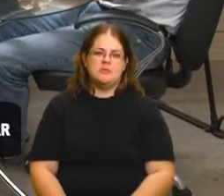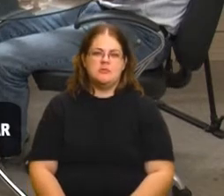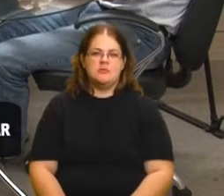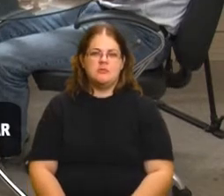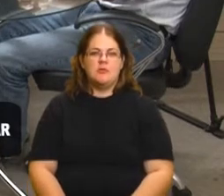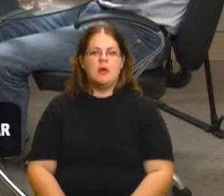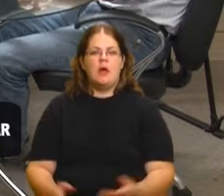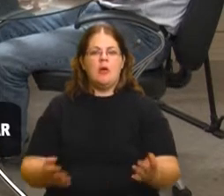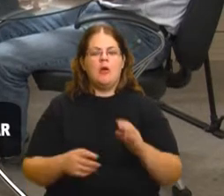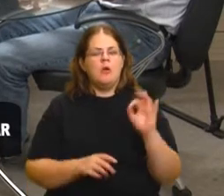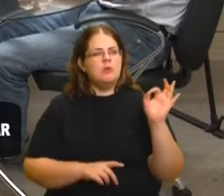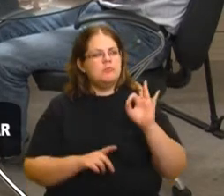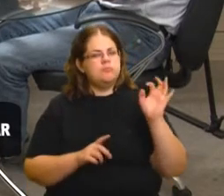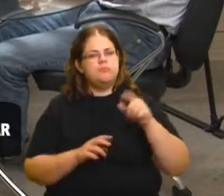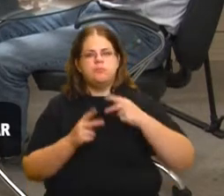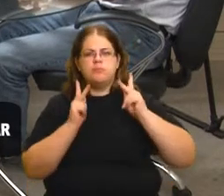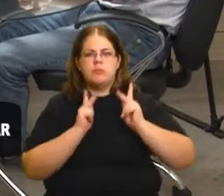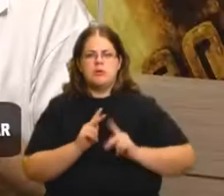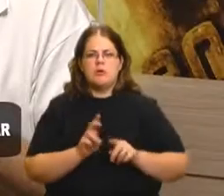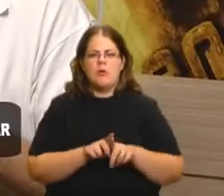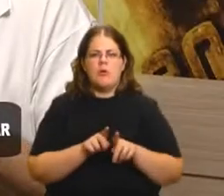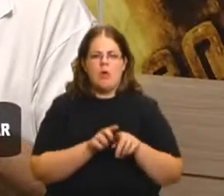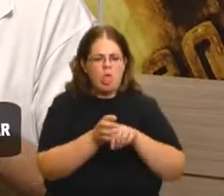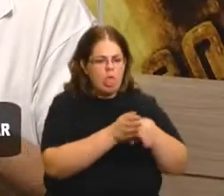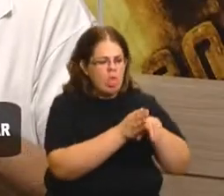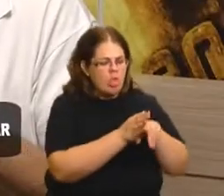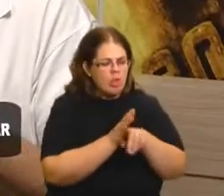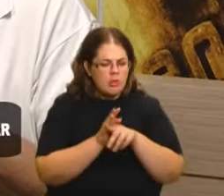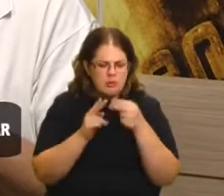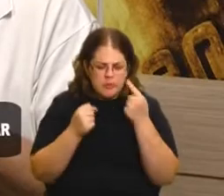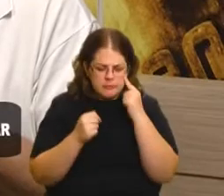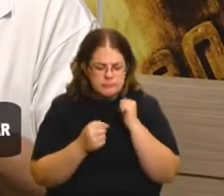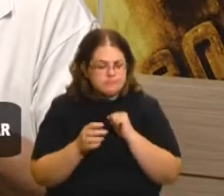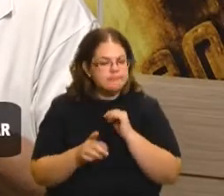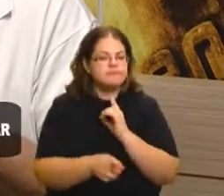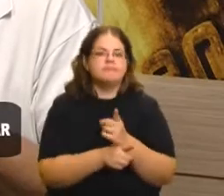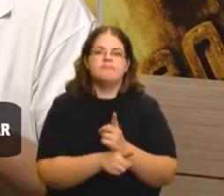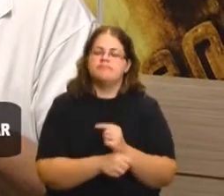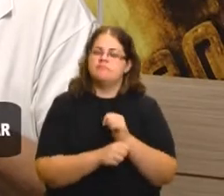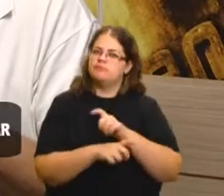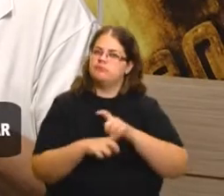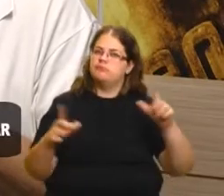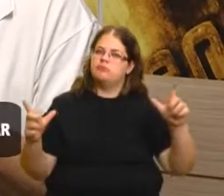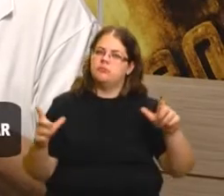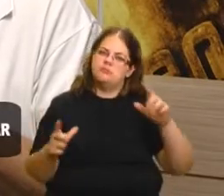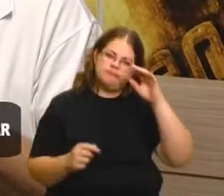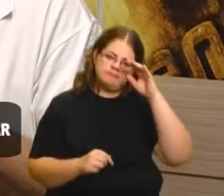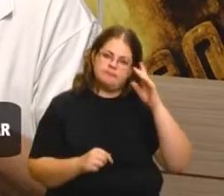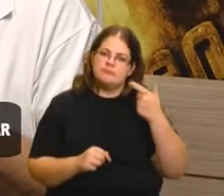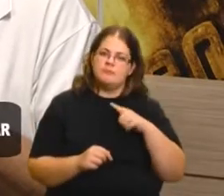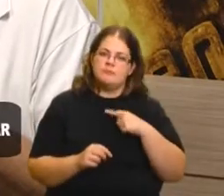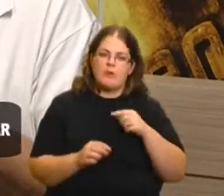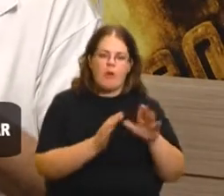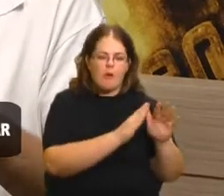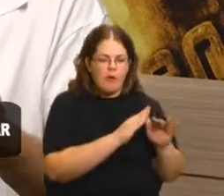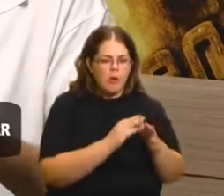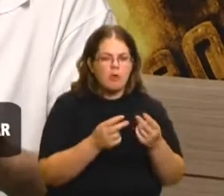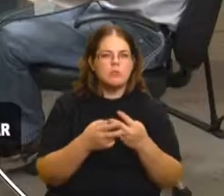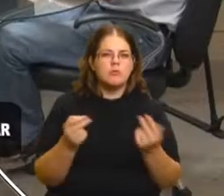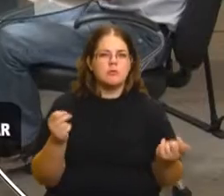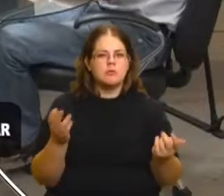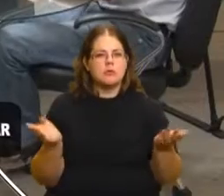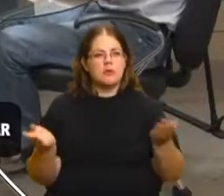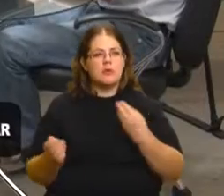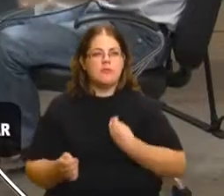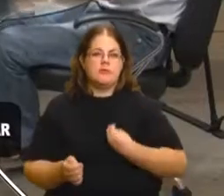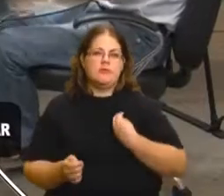Índices de criminalidade aumentaram enormemente no mundo, não é só no Brasil. Era outra época, ali no mundo inteiro